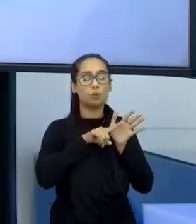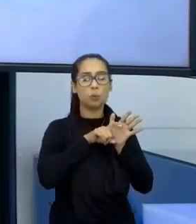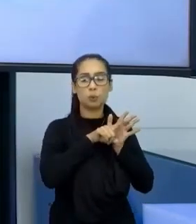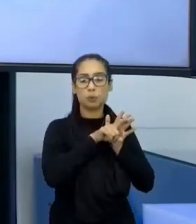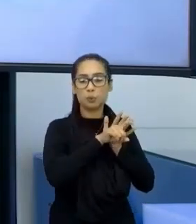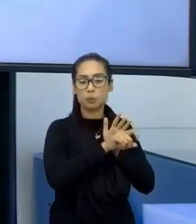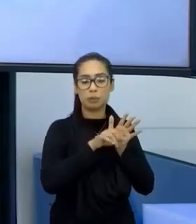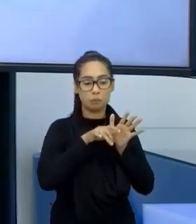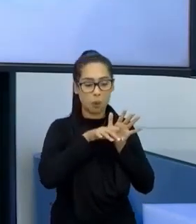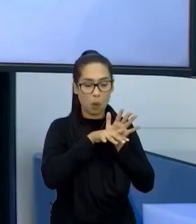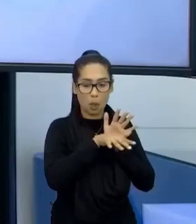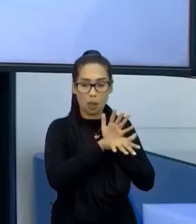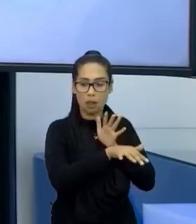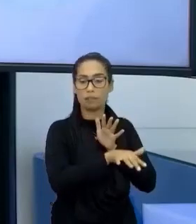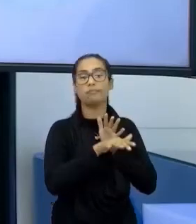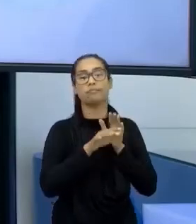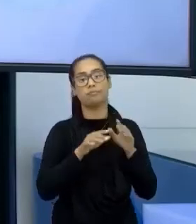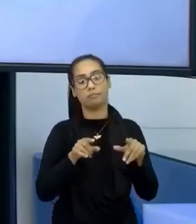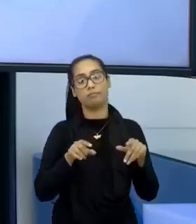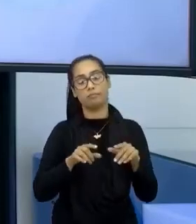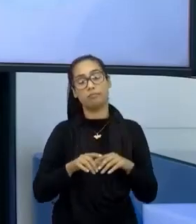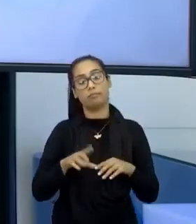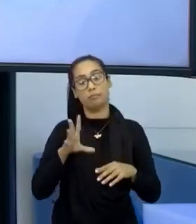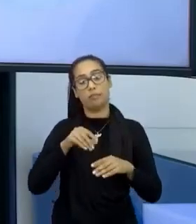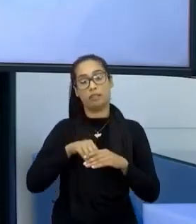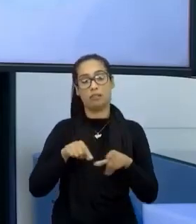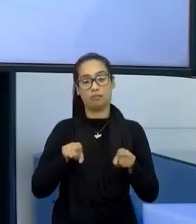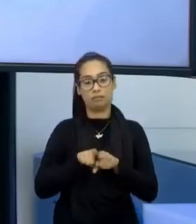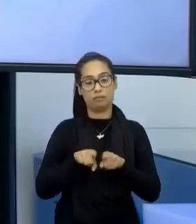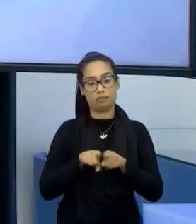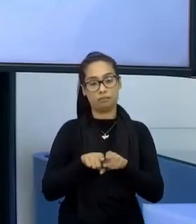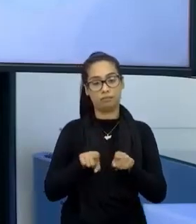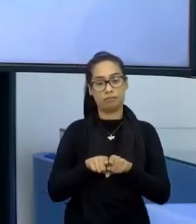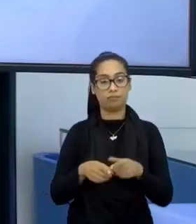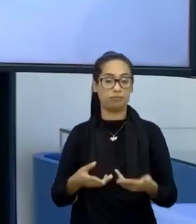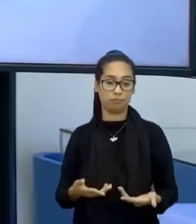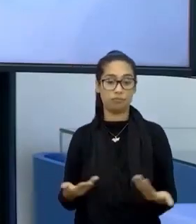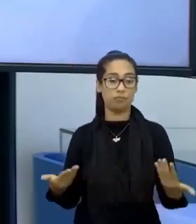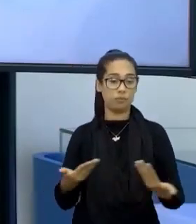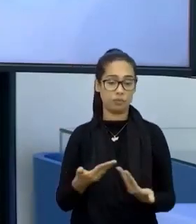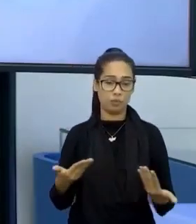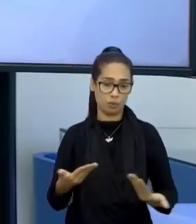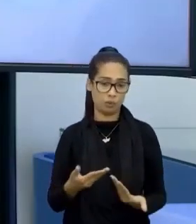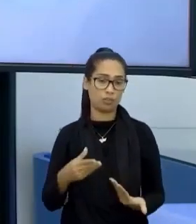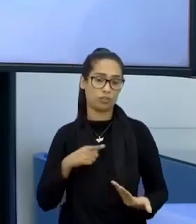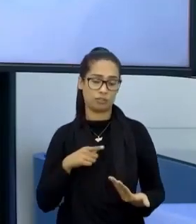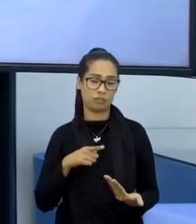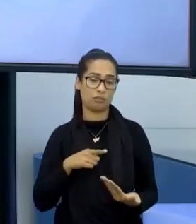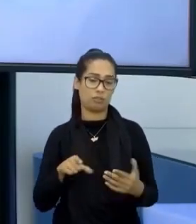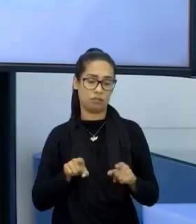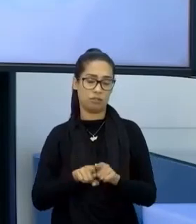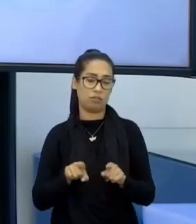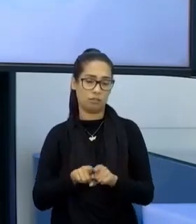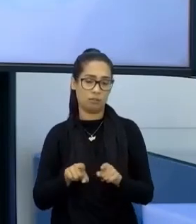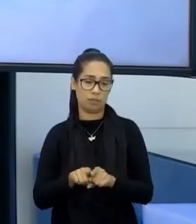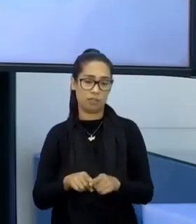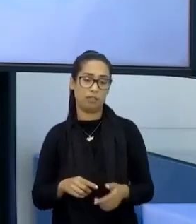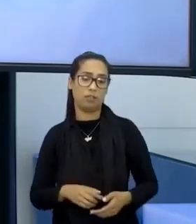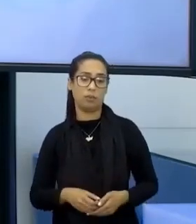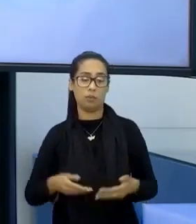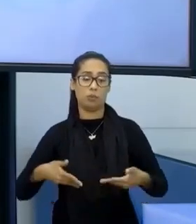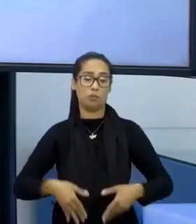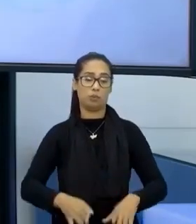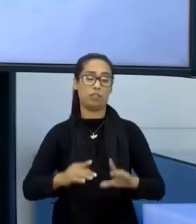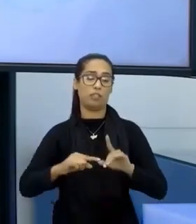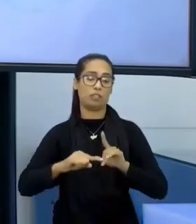nós tivemos aí, que na verdade ele ainda está ocorrendo, é a construção dos cemitérios,